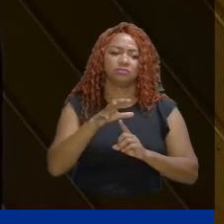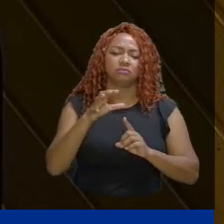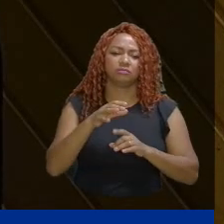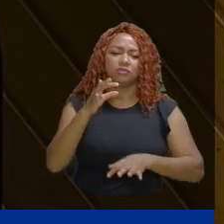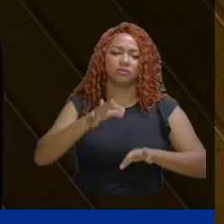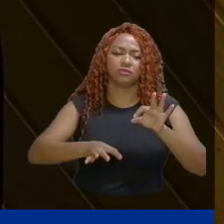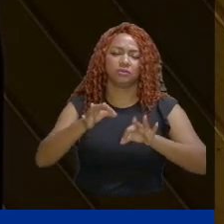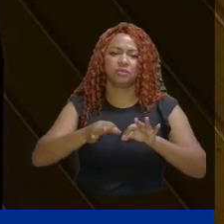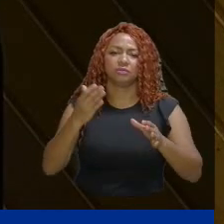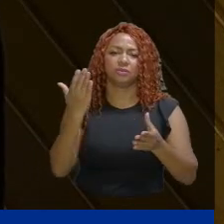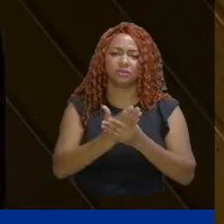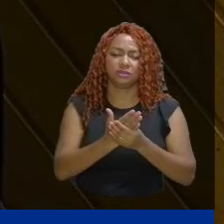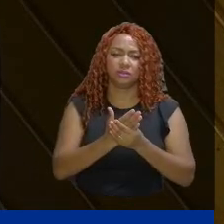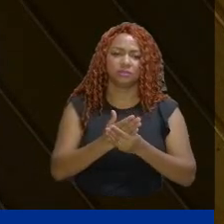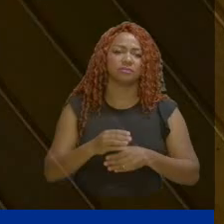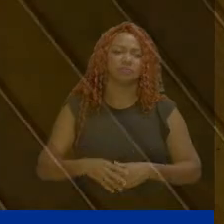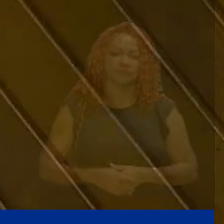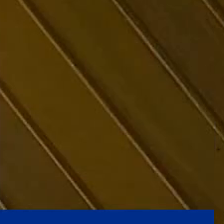do feito.